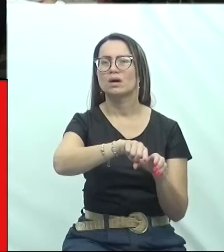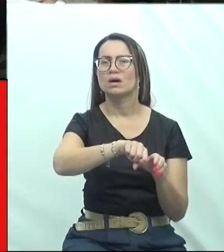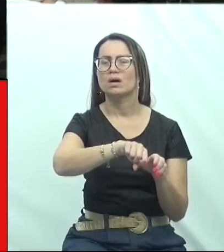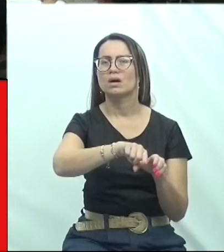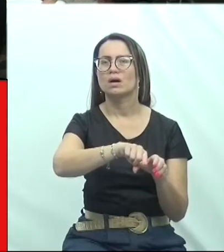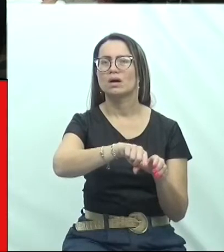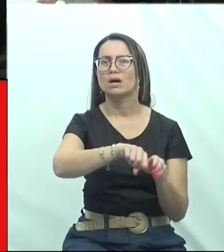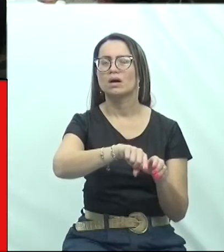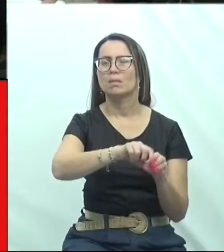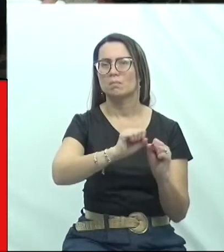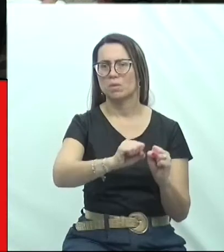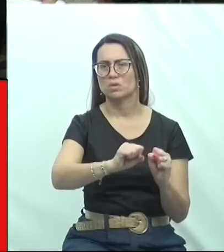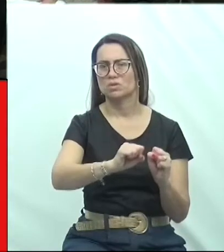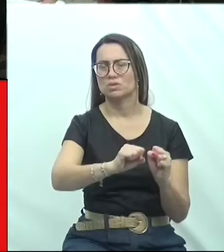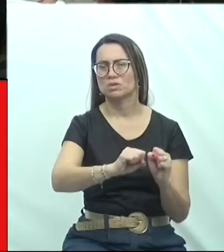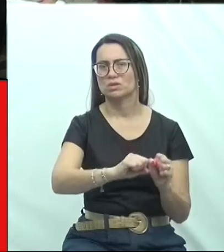do